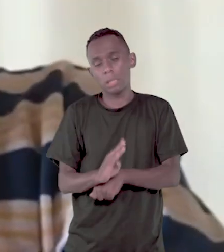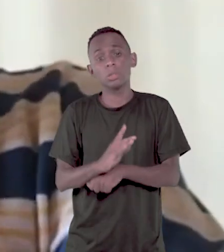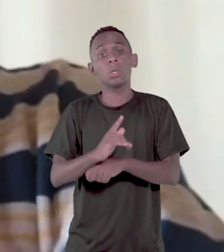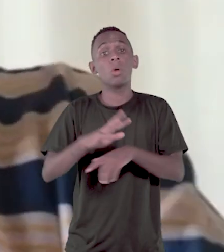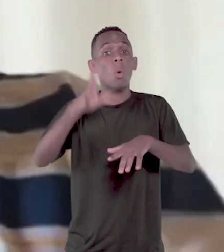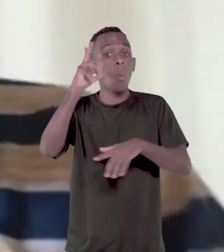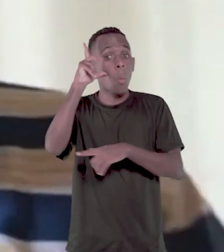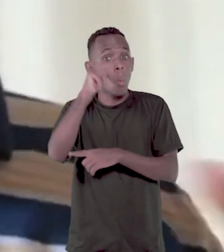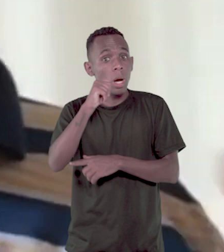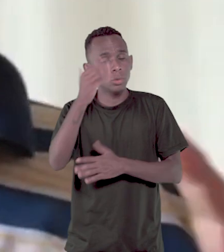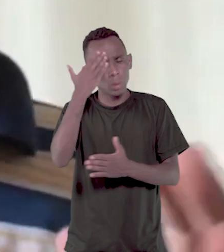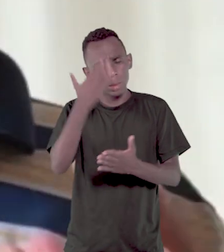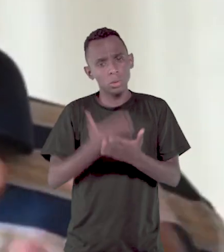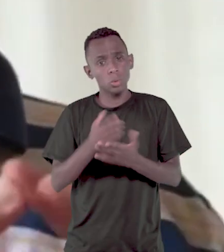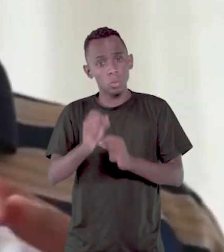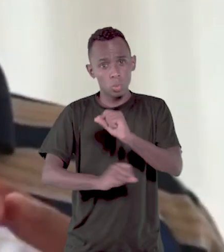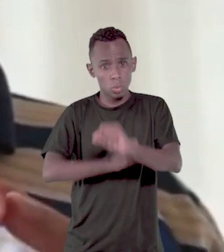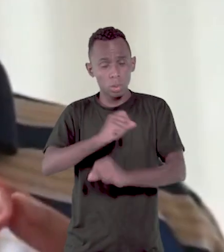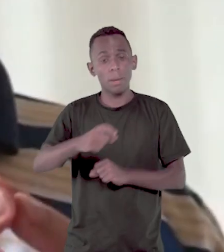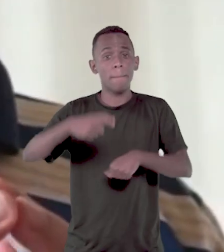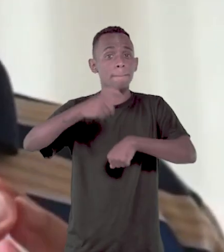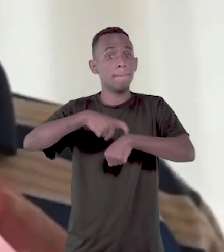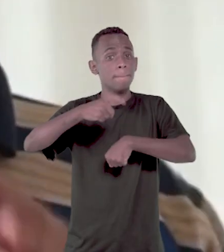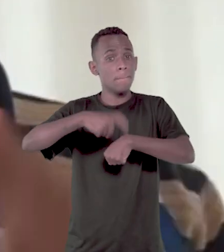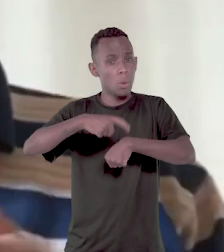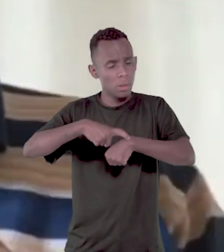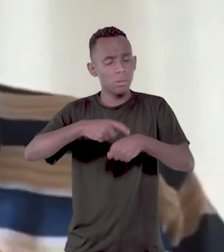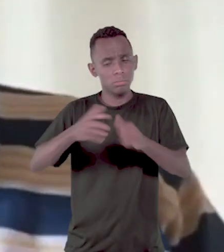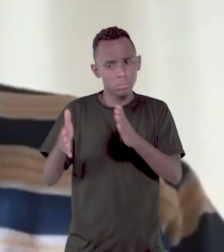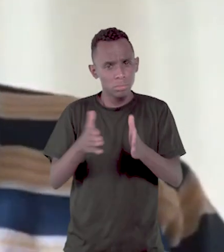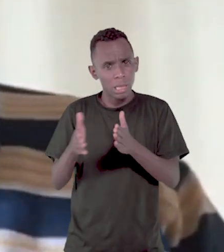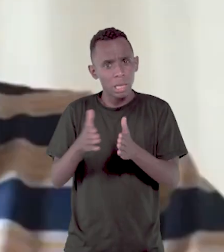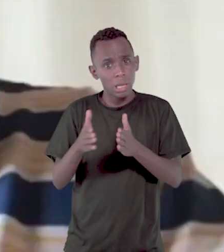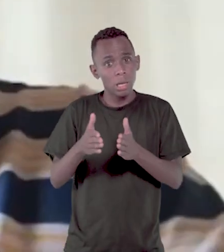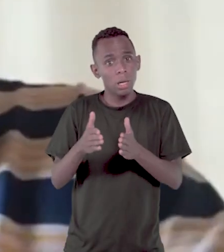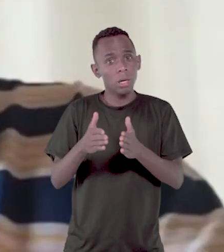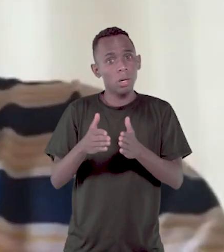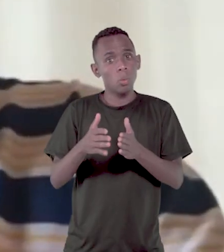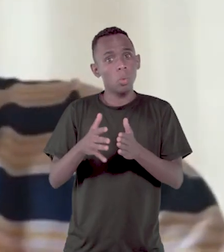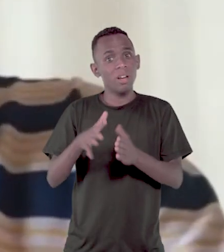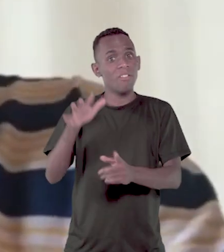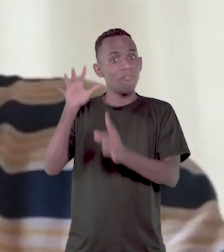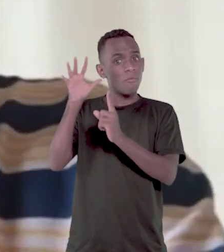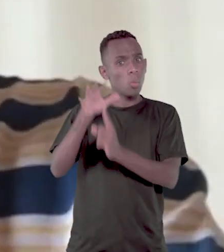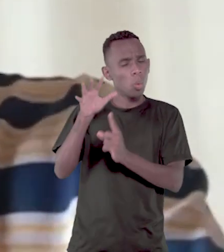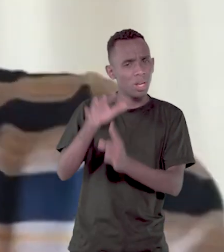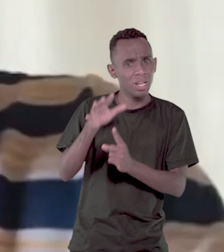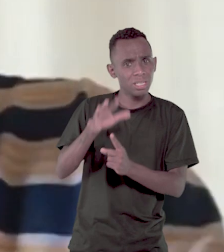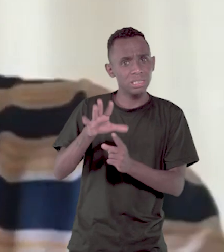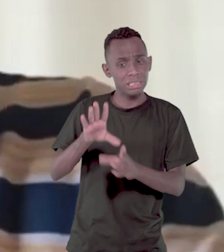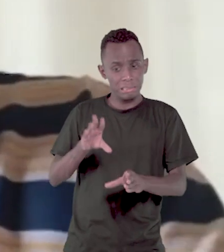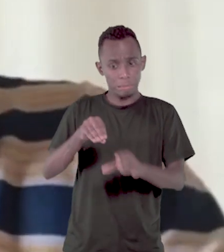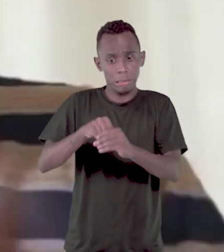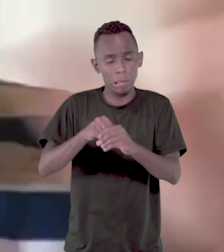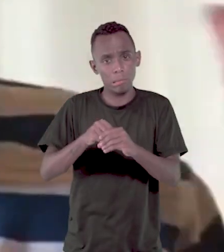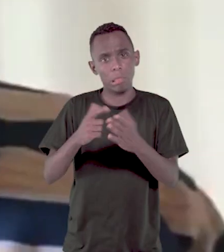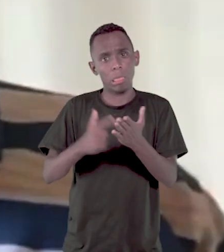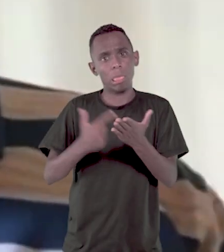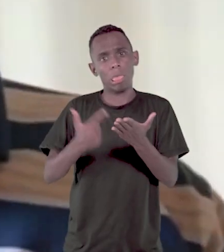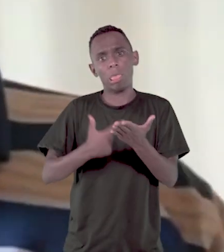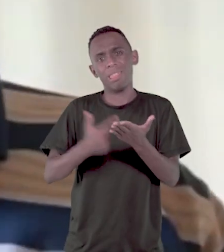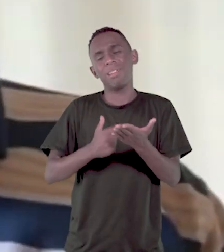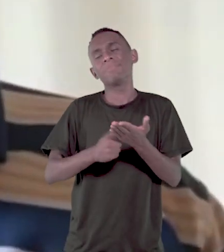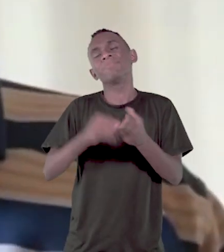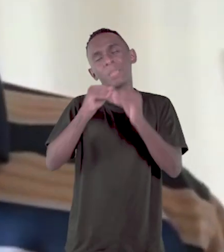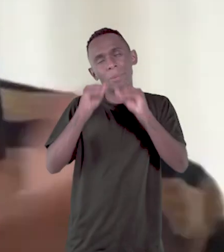Então, assim, eu acho que no momento em que a ideologia ela se imiscui na literatura, ela